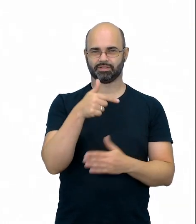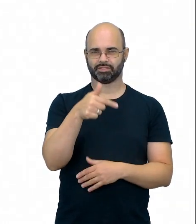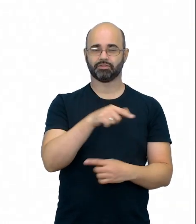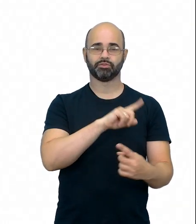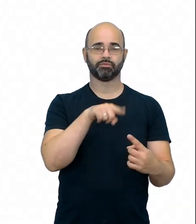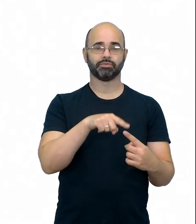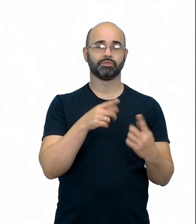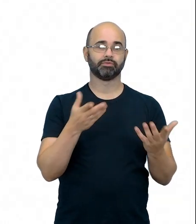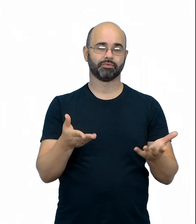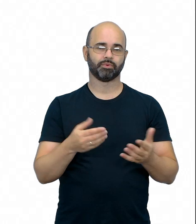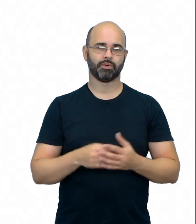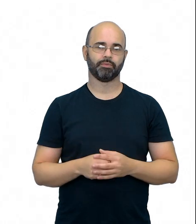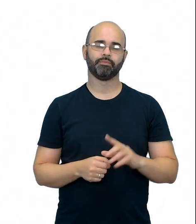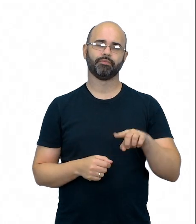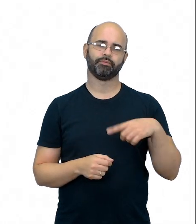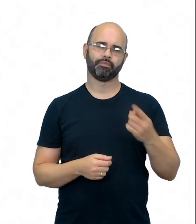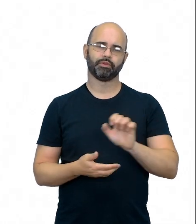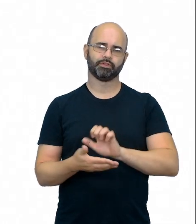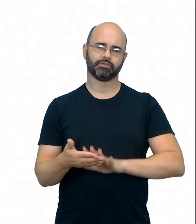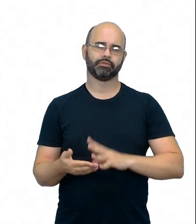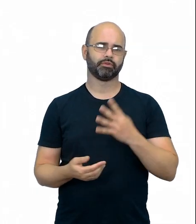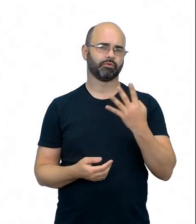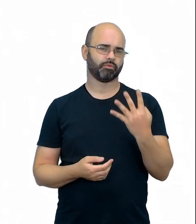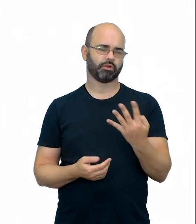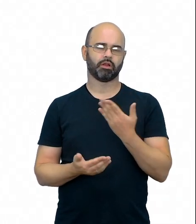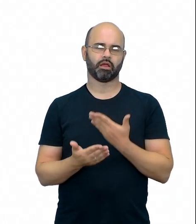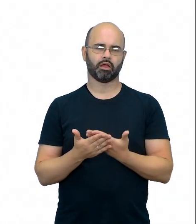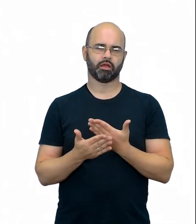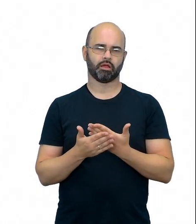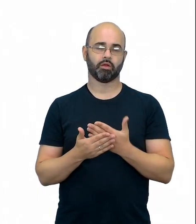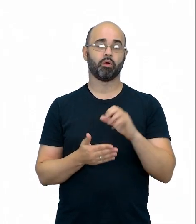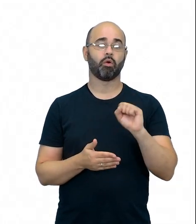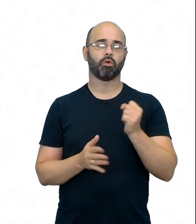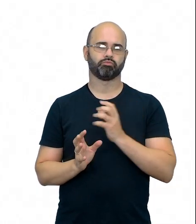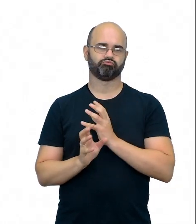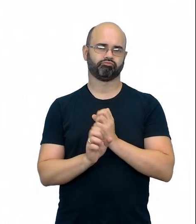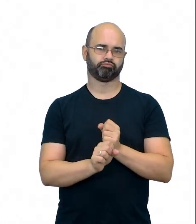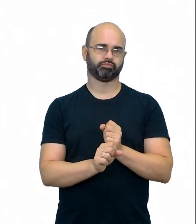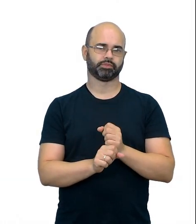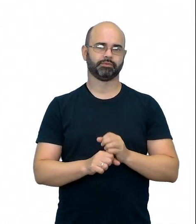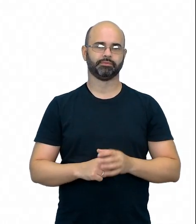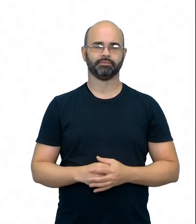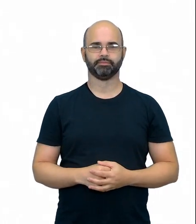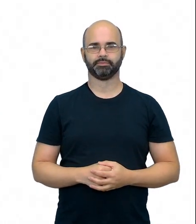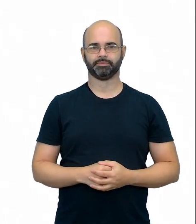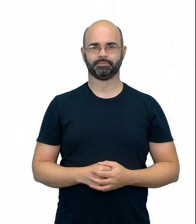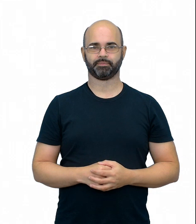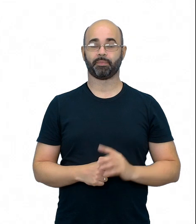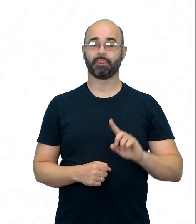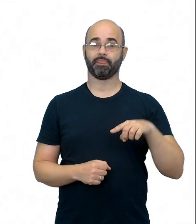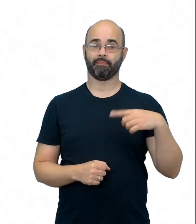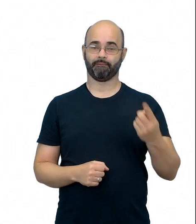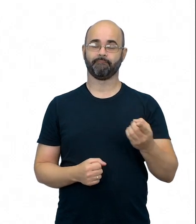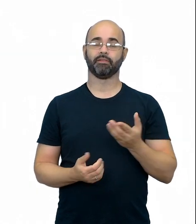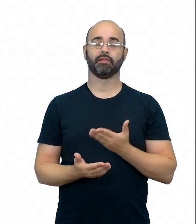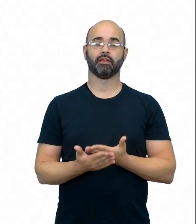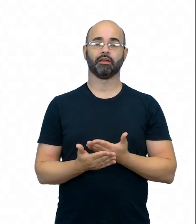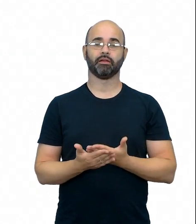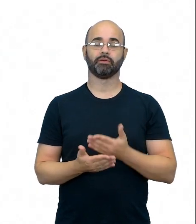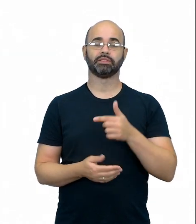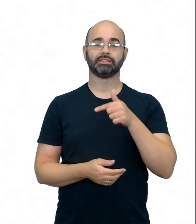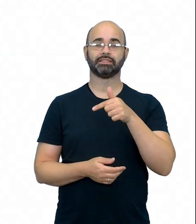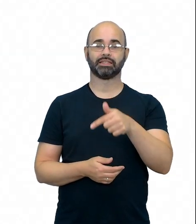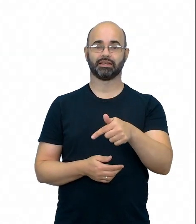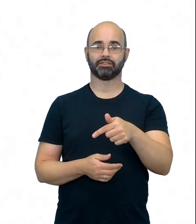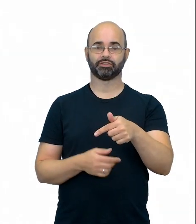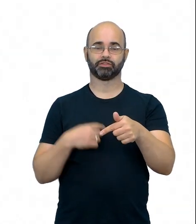propostas da sequência de atividade 4, são 8 aulas, e depois vamos analisar a aula 7, com